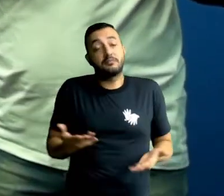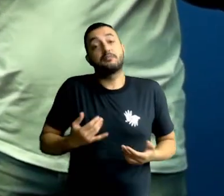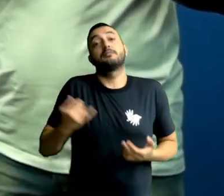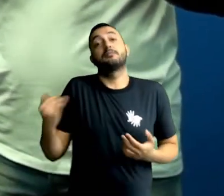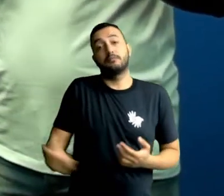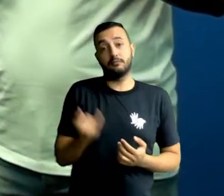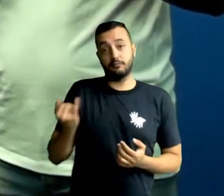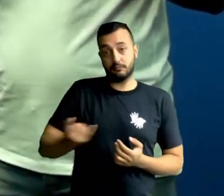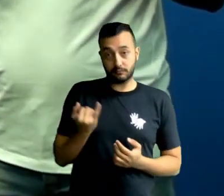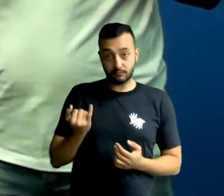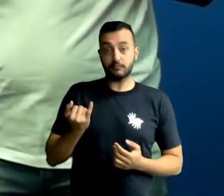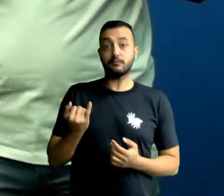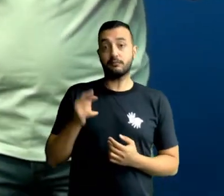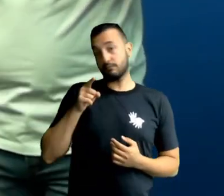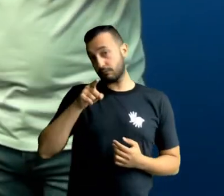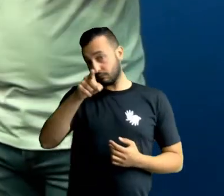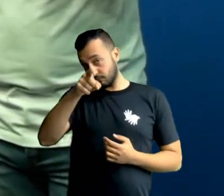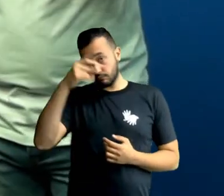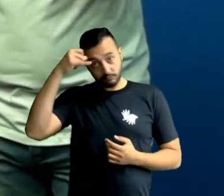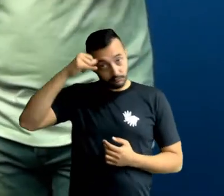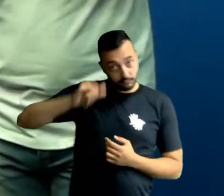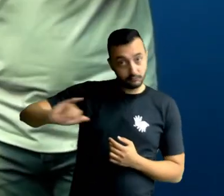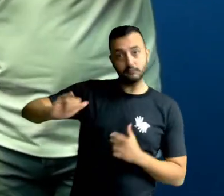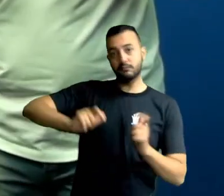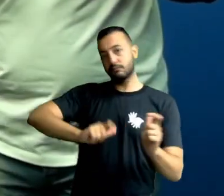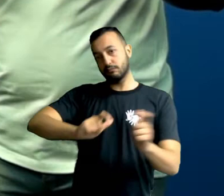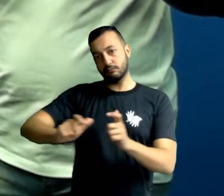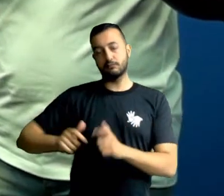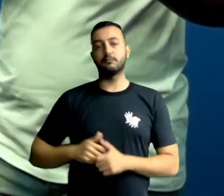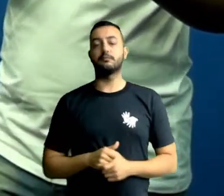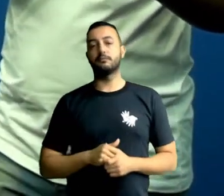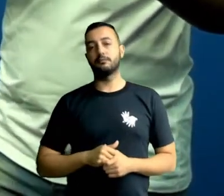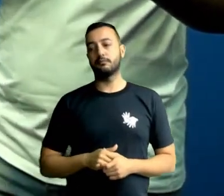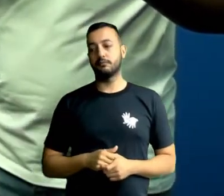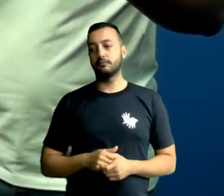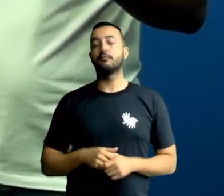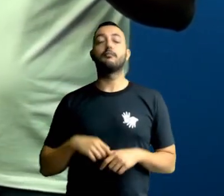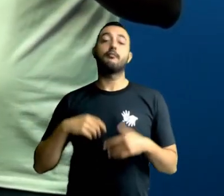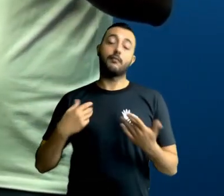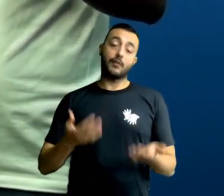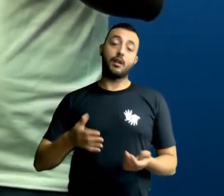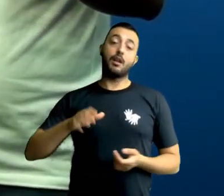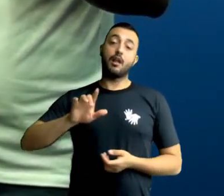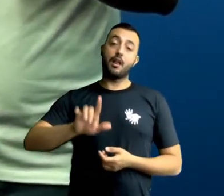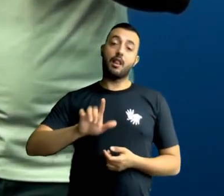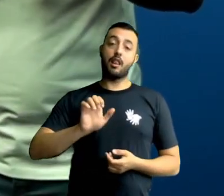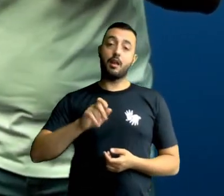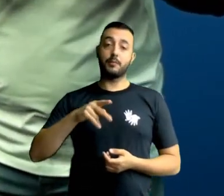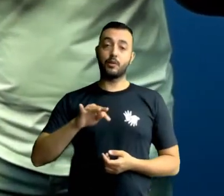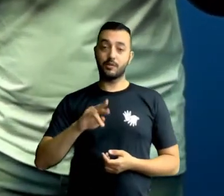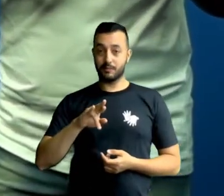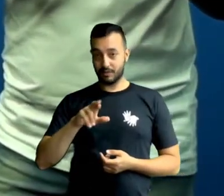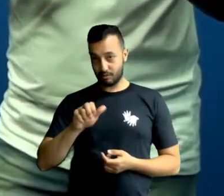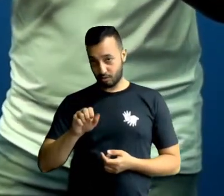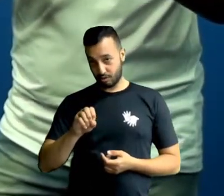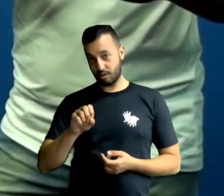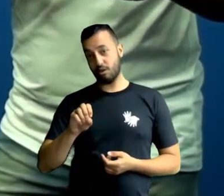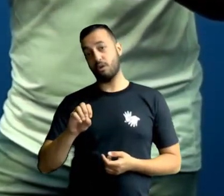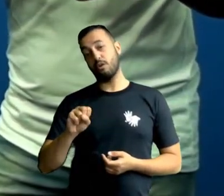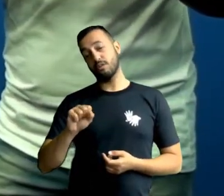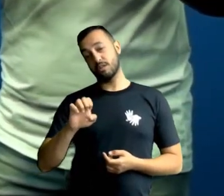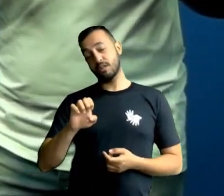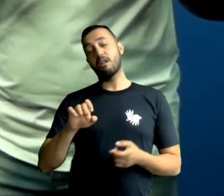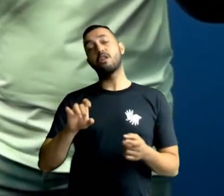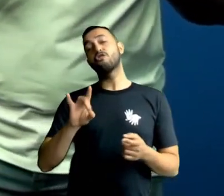Por isso é importantíssimo que você evite esses locais. E a leptospira também não acomete só o homem,